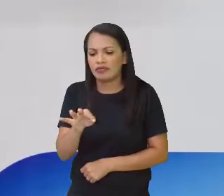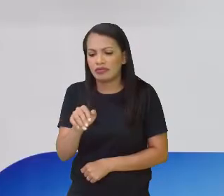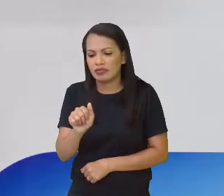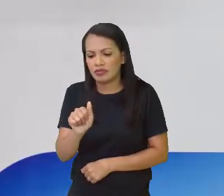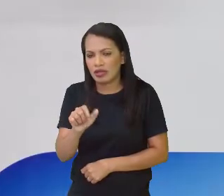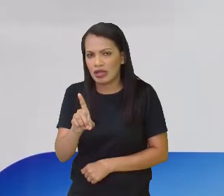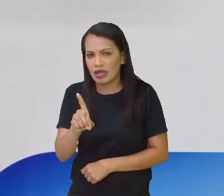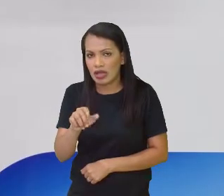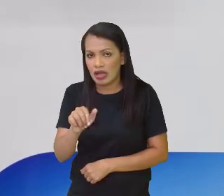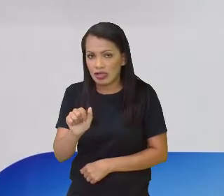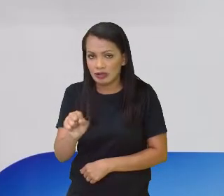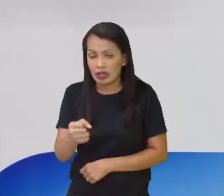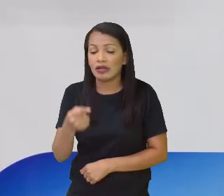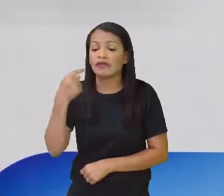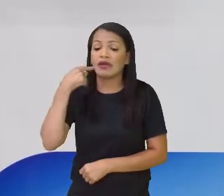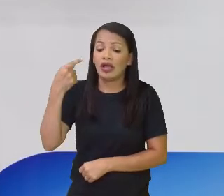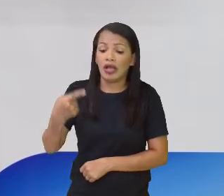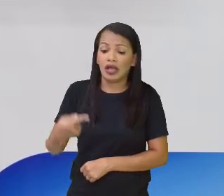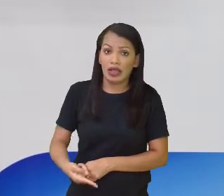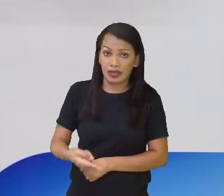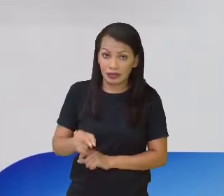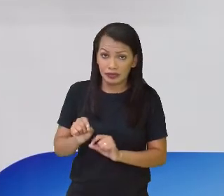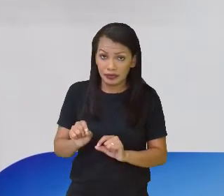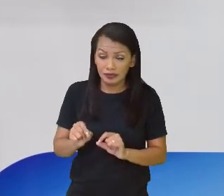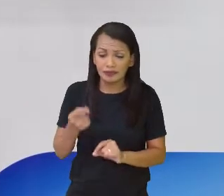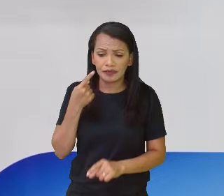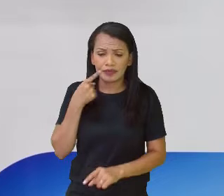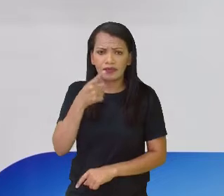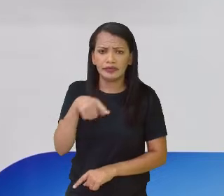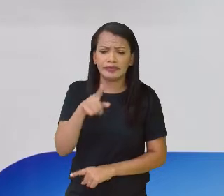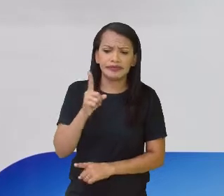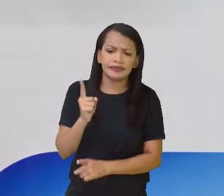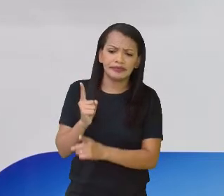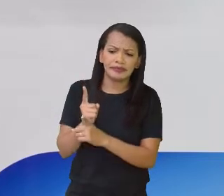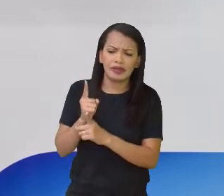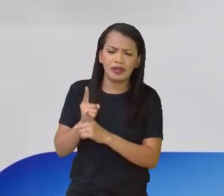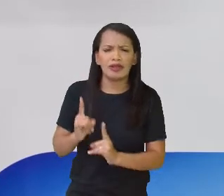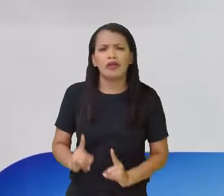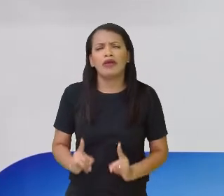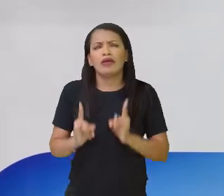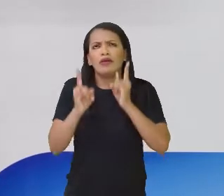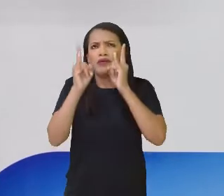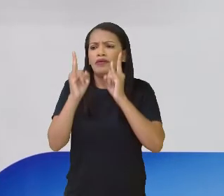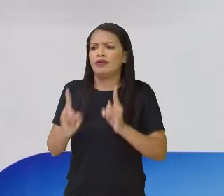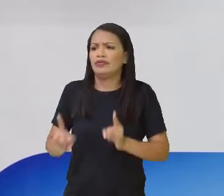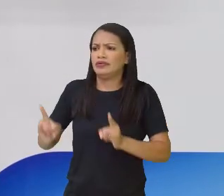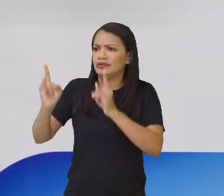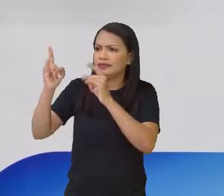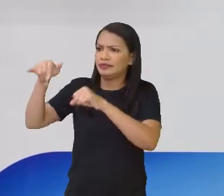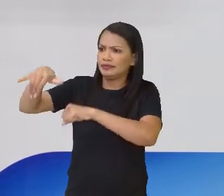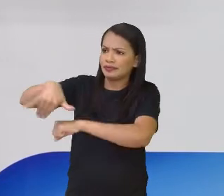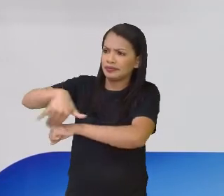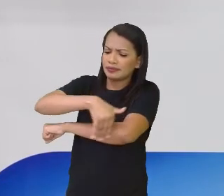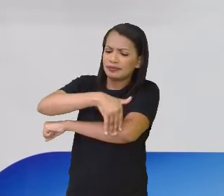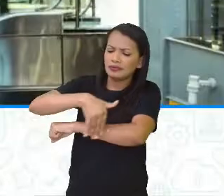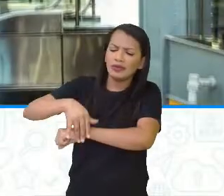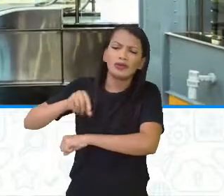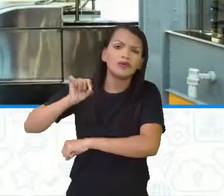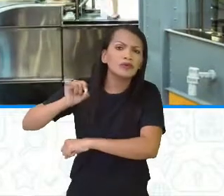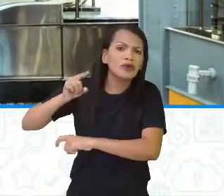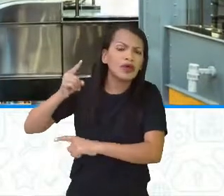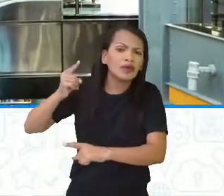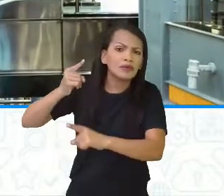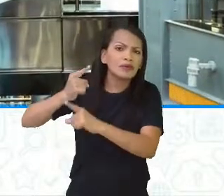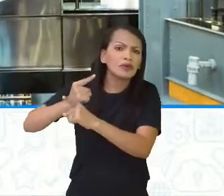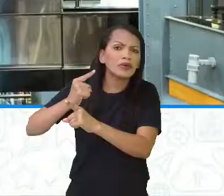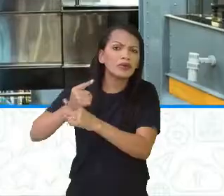der uma volta aqui pelo centro do Recife, é o que mais você vai encontrar. Prédios, avenidas asfaltadas. O que mais que a gente